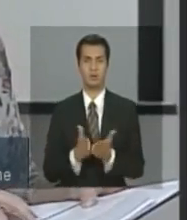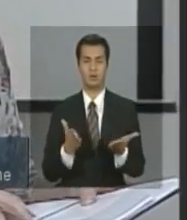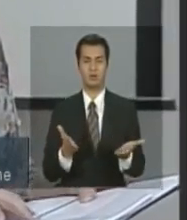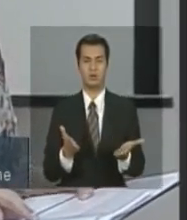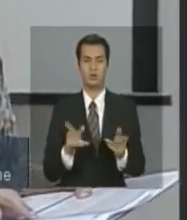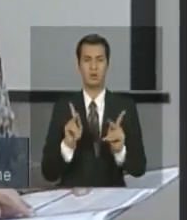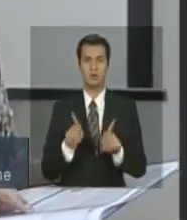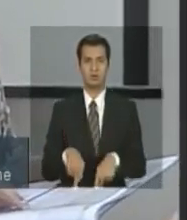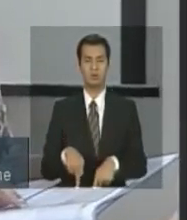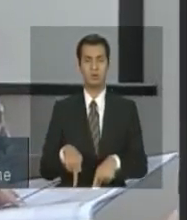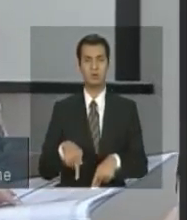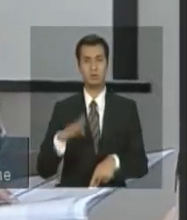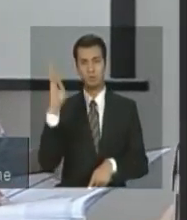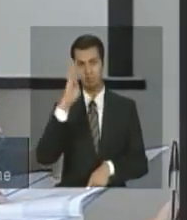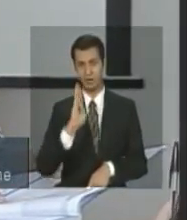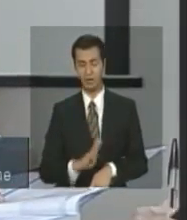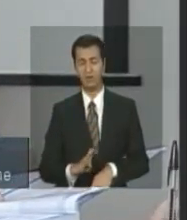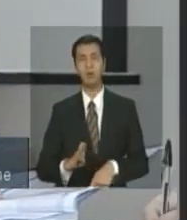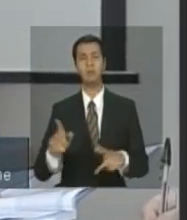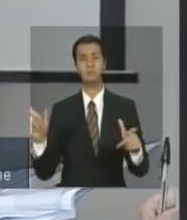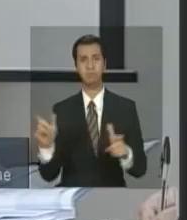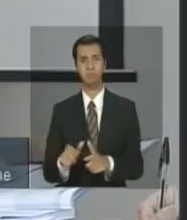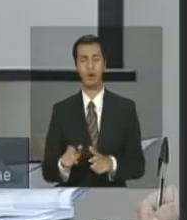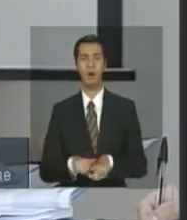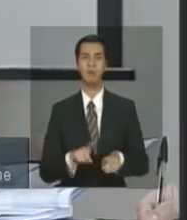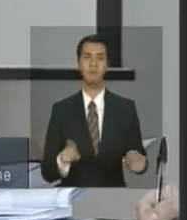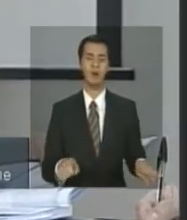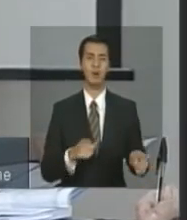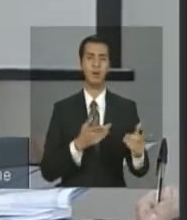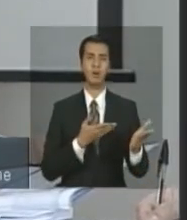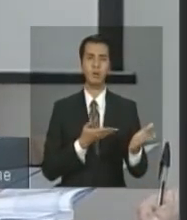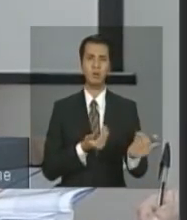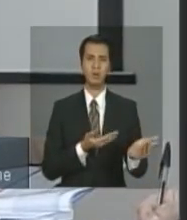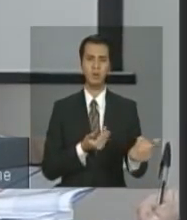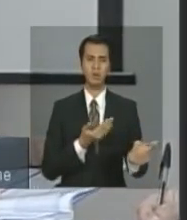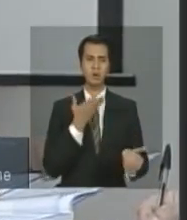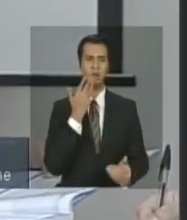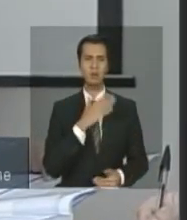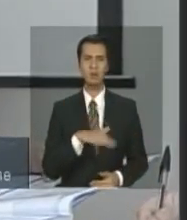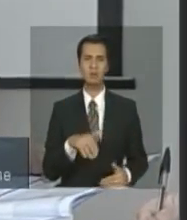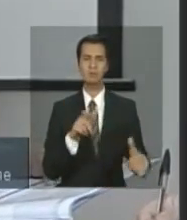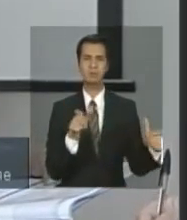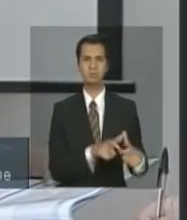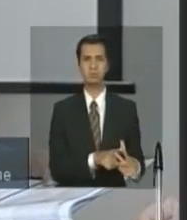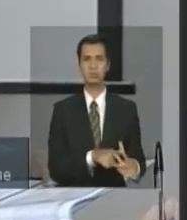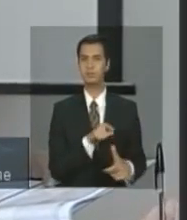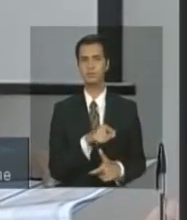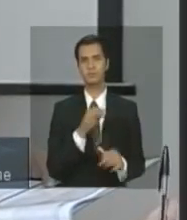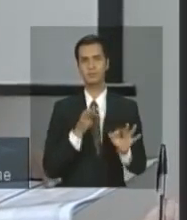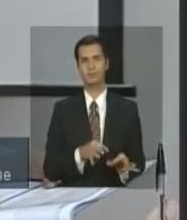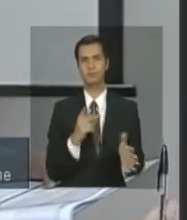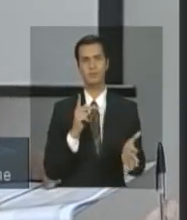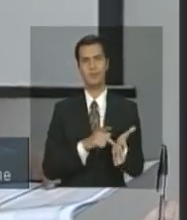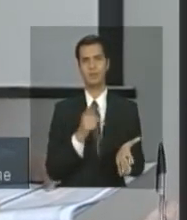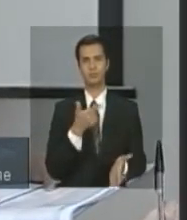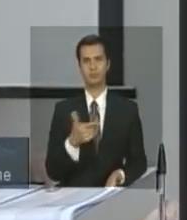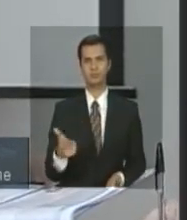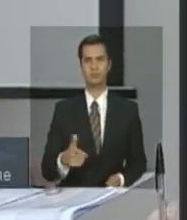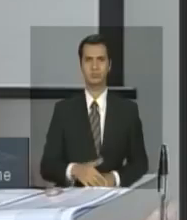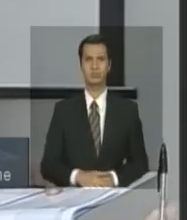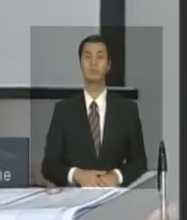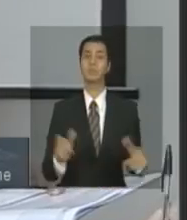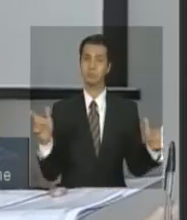na população brasileira em geral, mas cresce entre seus meninos e meninas. Isso não é verdade.